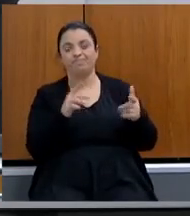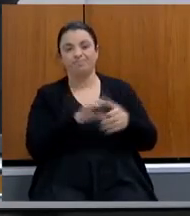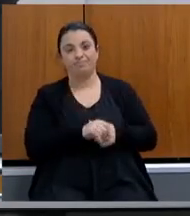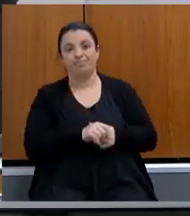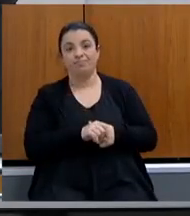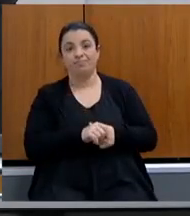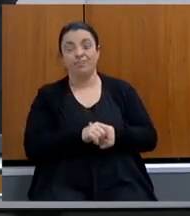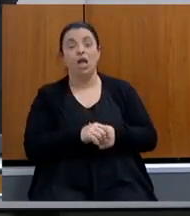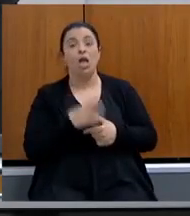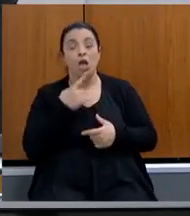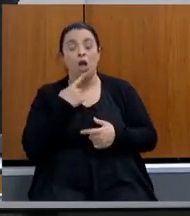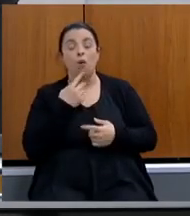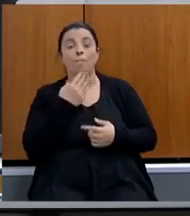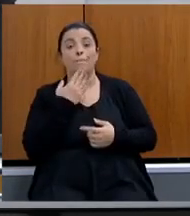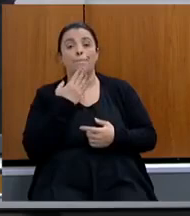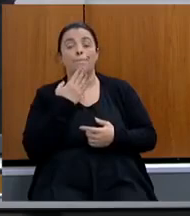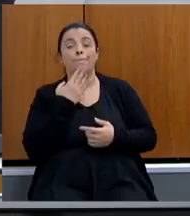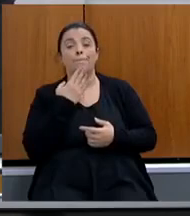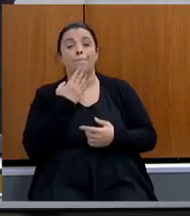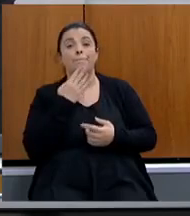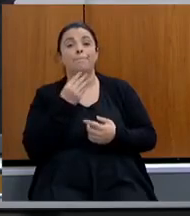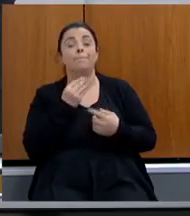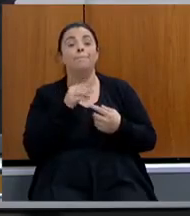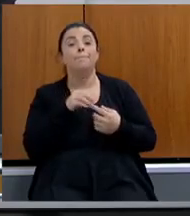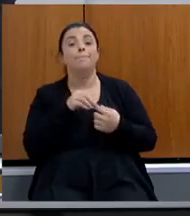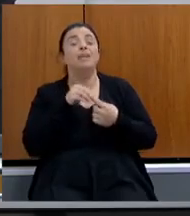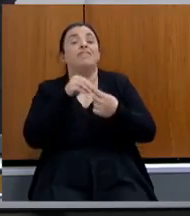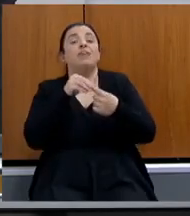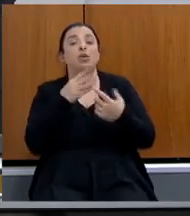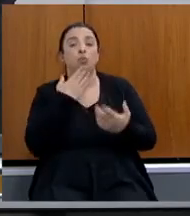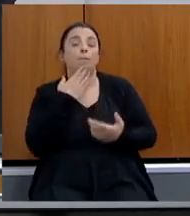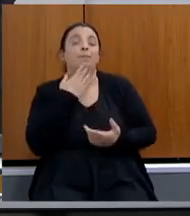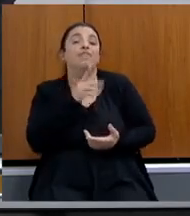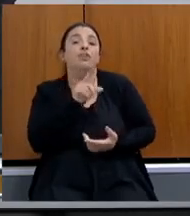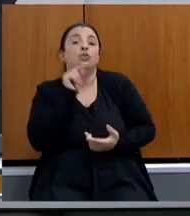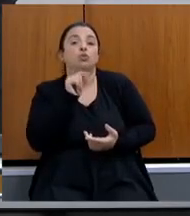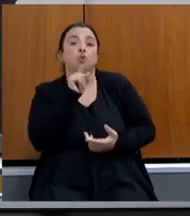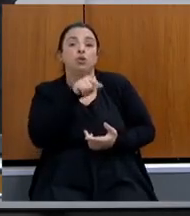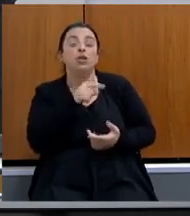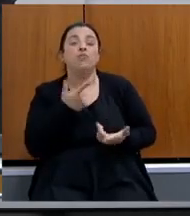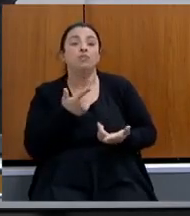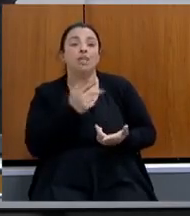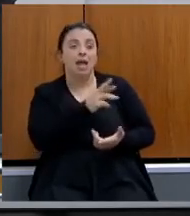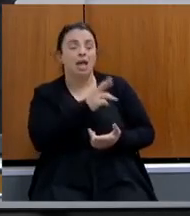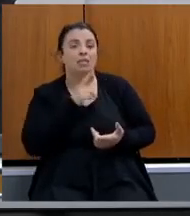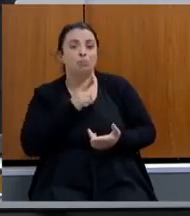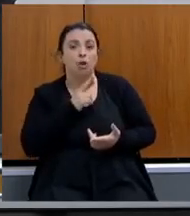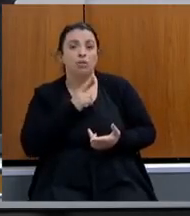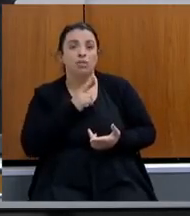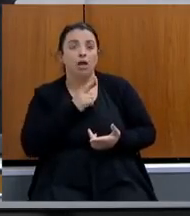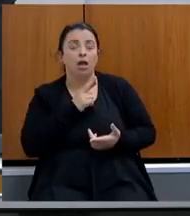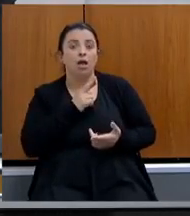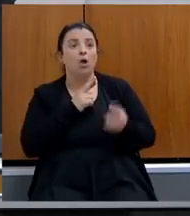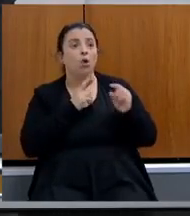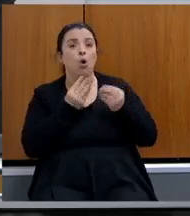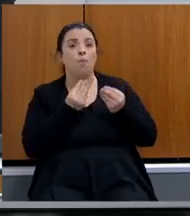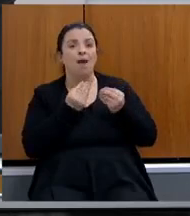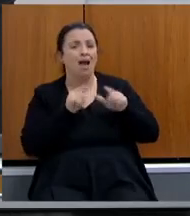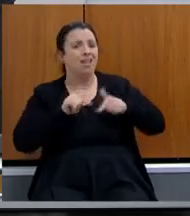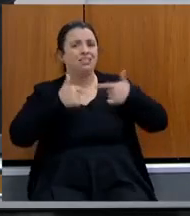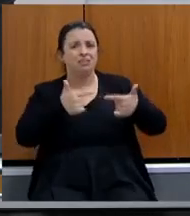questionamentos meus aqui em Atos junto a fazer esse projeto somar realmente ser bem